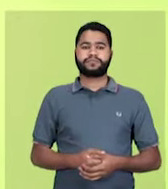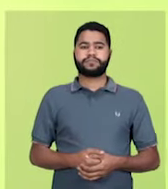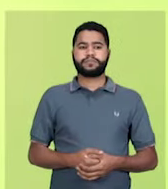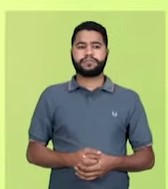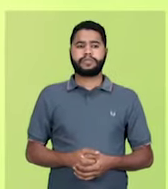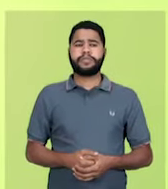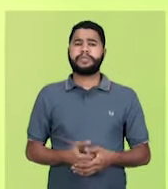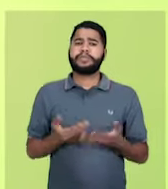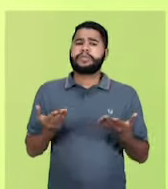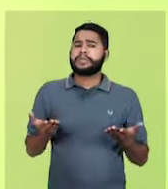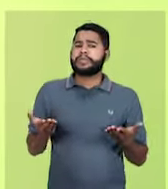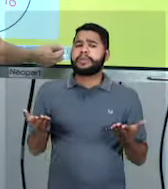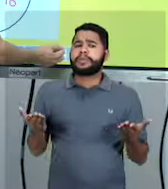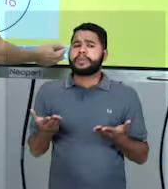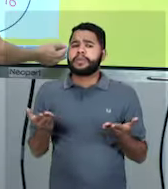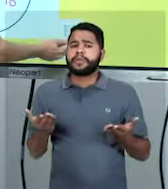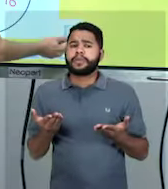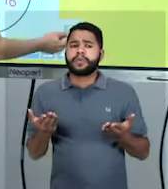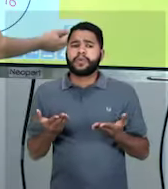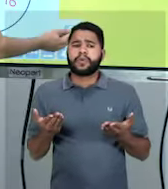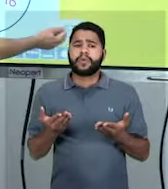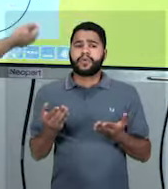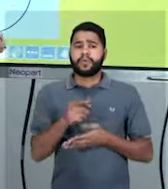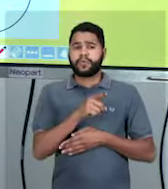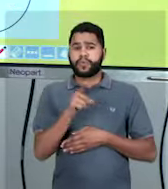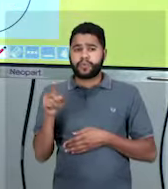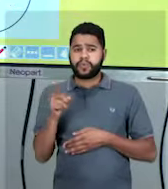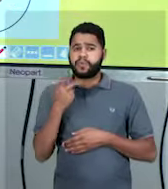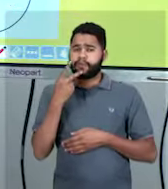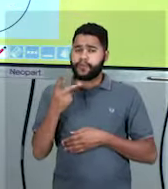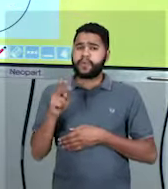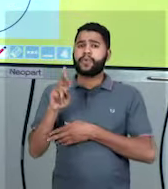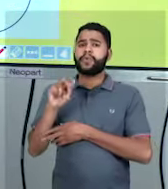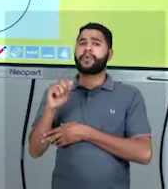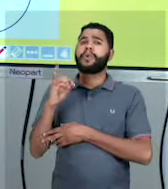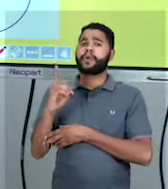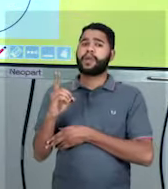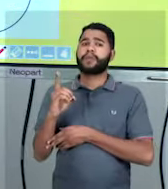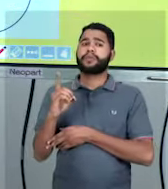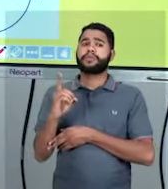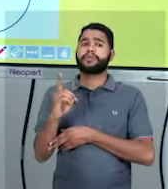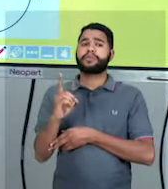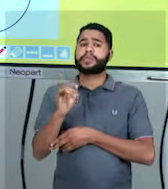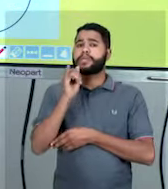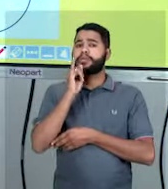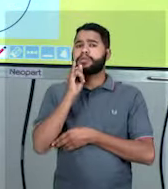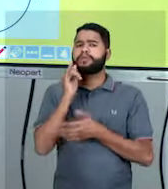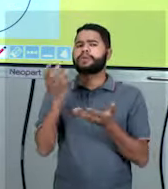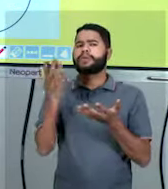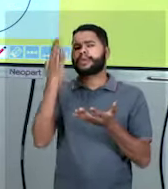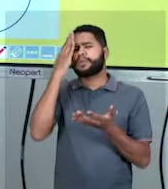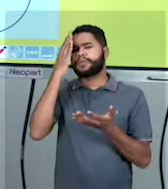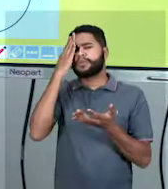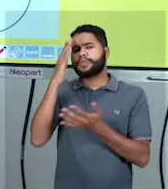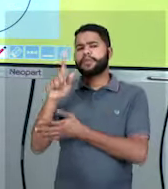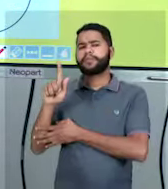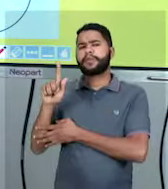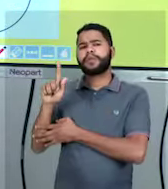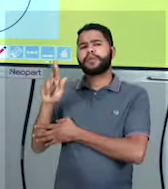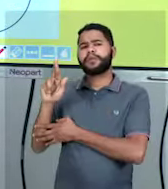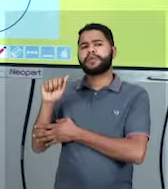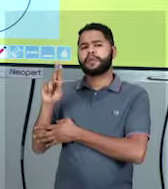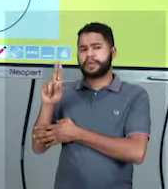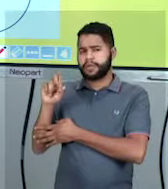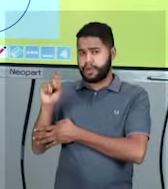Tá, professor, e agora você falou sobre radianos. Esse ângulo, se eu quiser saber ele em graus, é possível